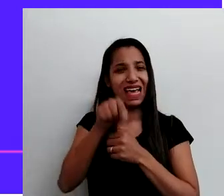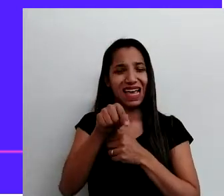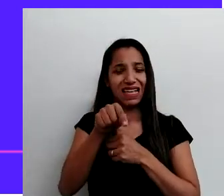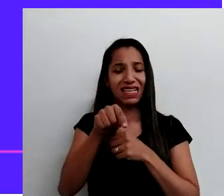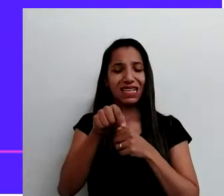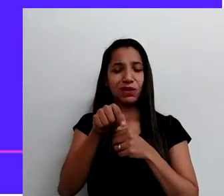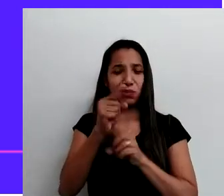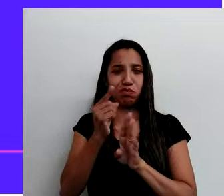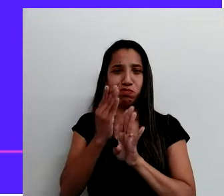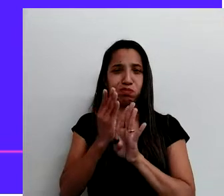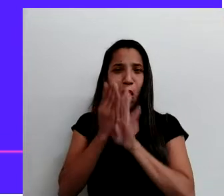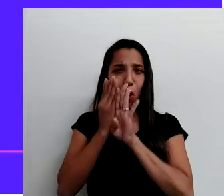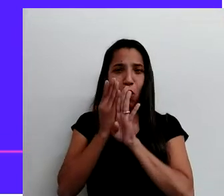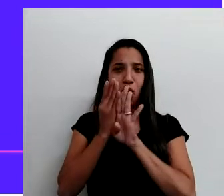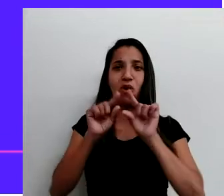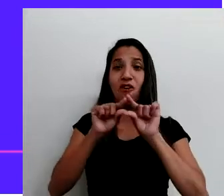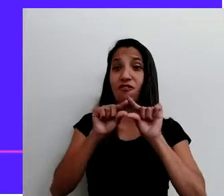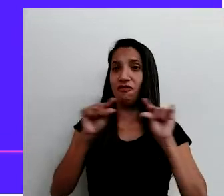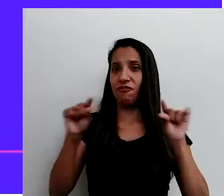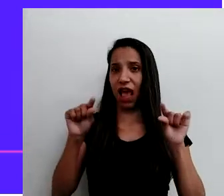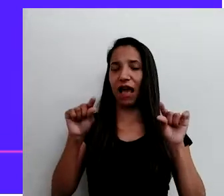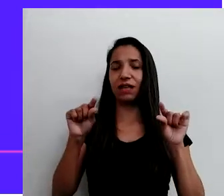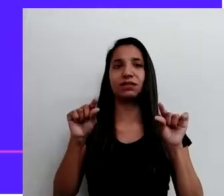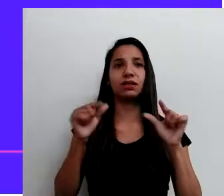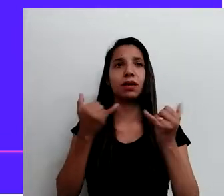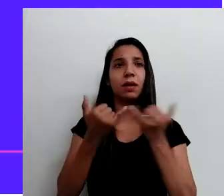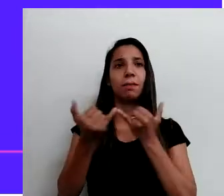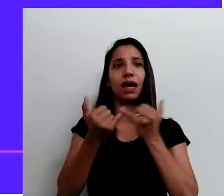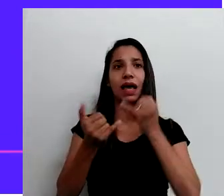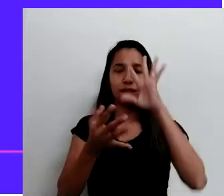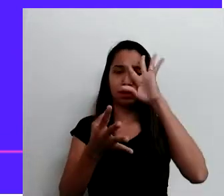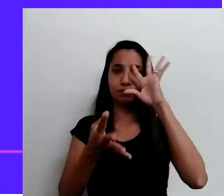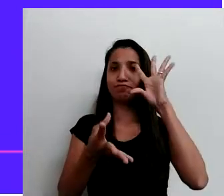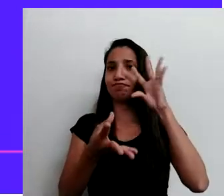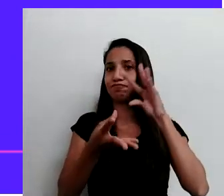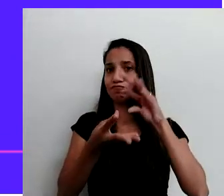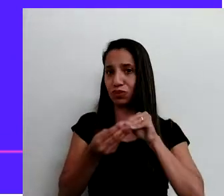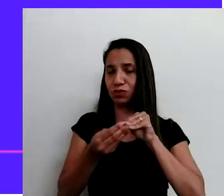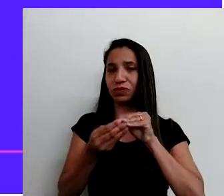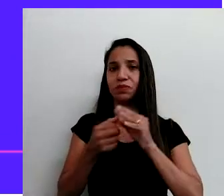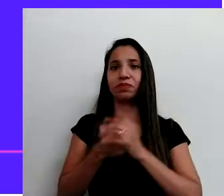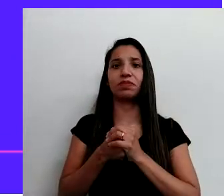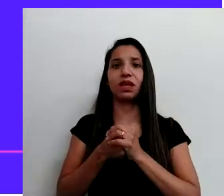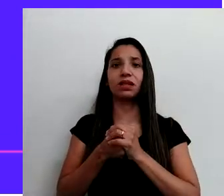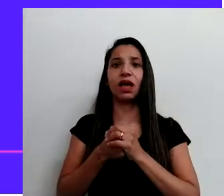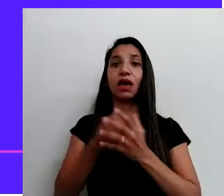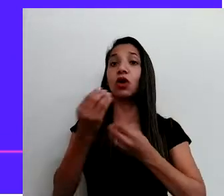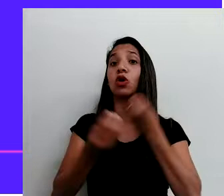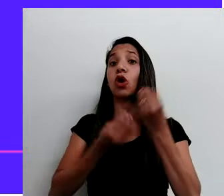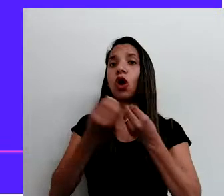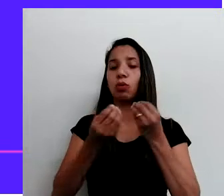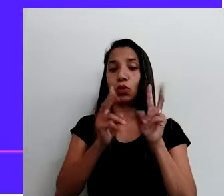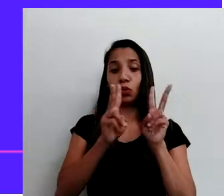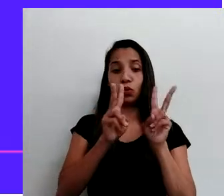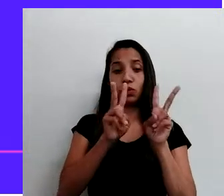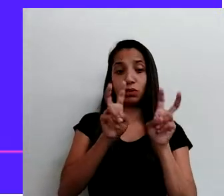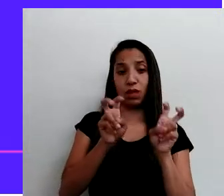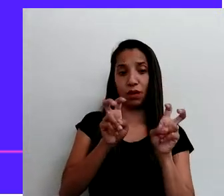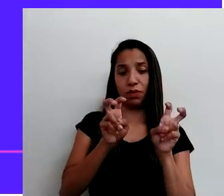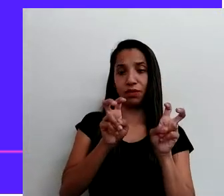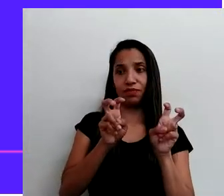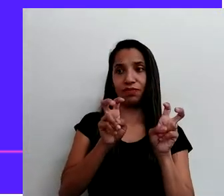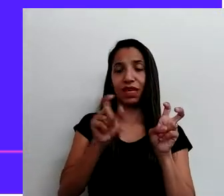pouco essa questão do vínculo entre o tema e a audiência. Então, eles dizem uma frase: